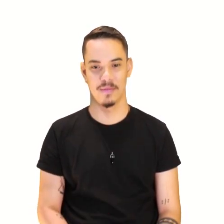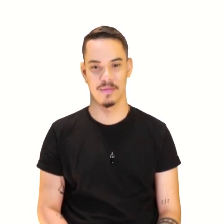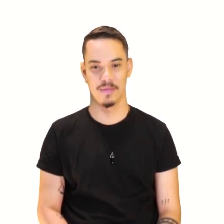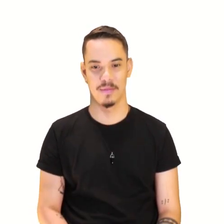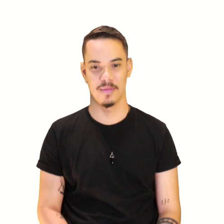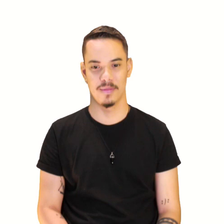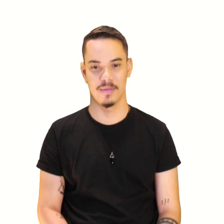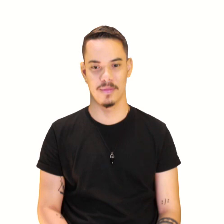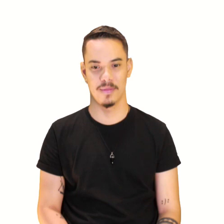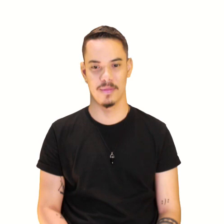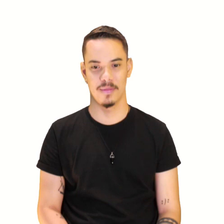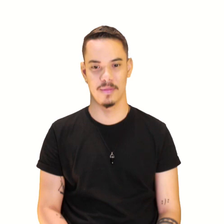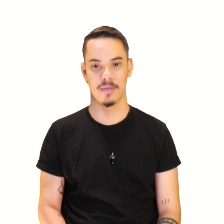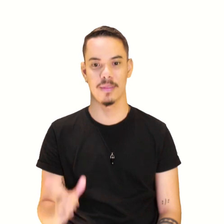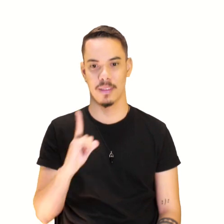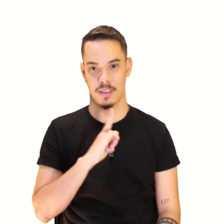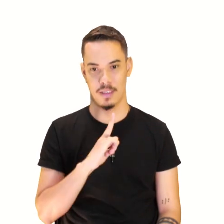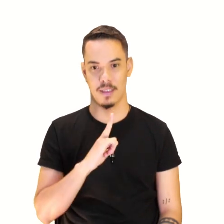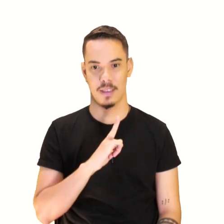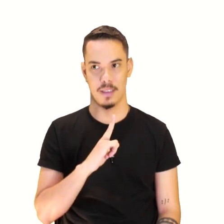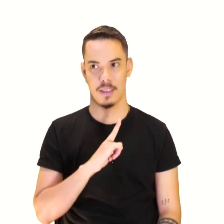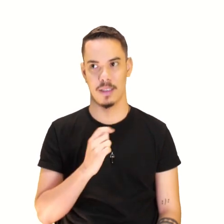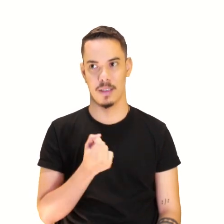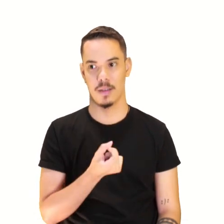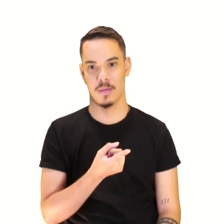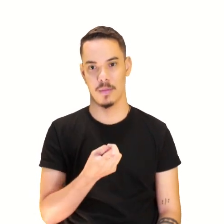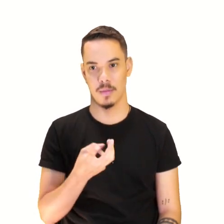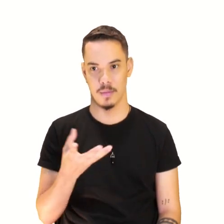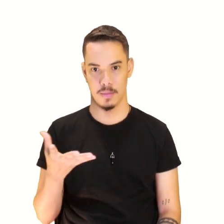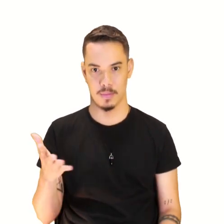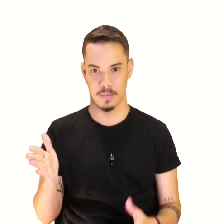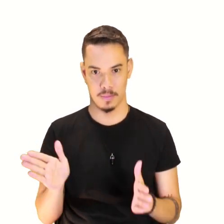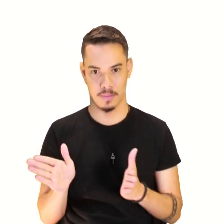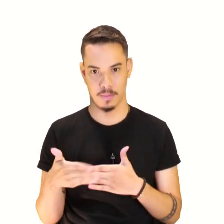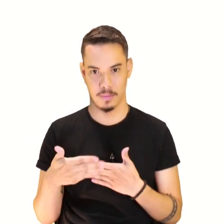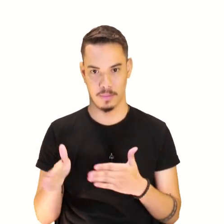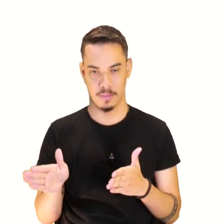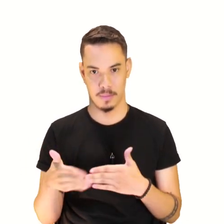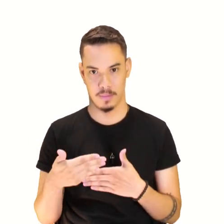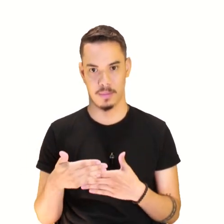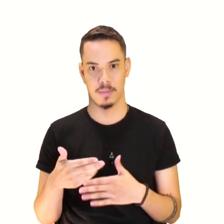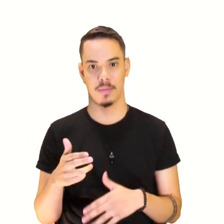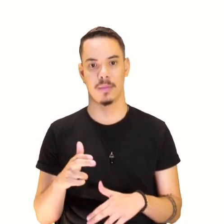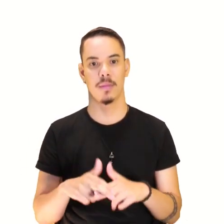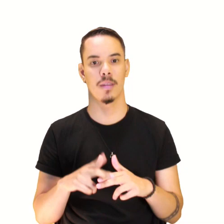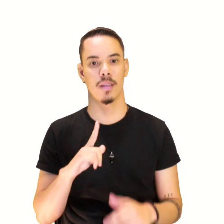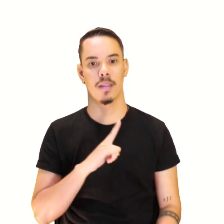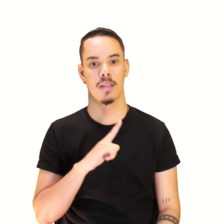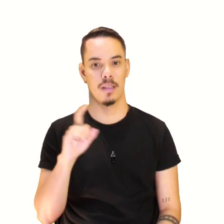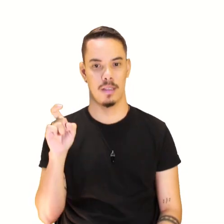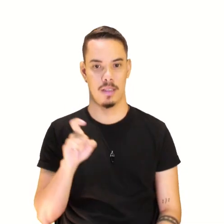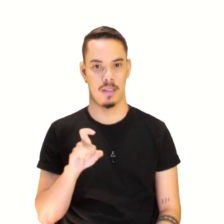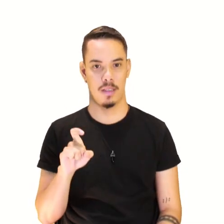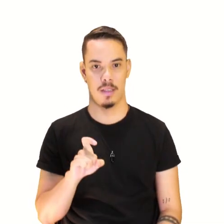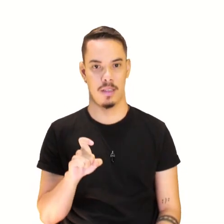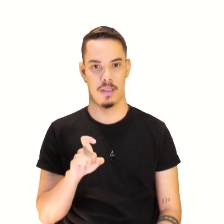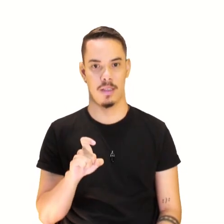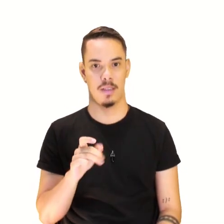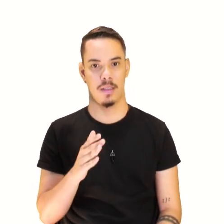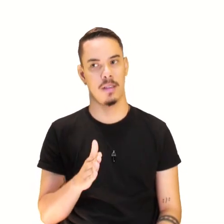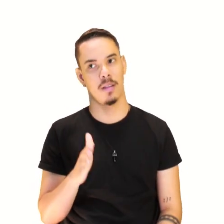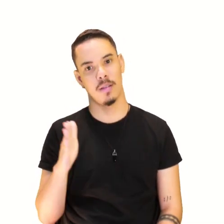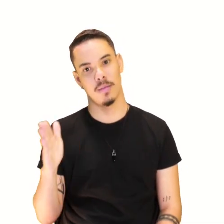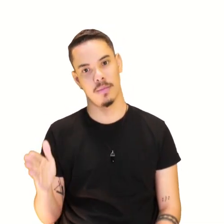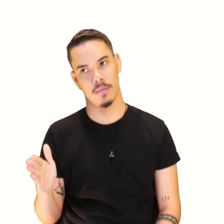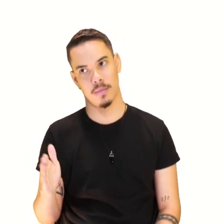a gente tinha então a quantidade de caixas né e agora quem tem x a gente deixa isolado né Do Lado